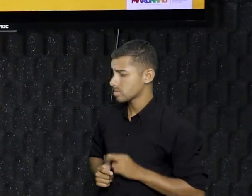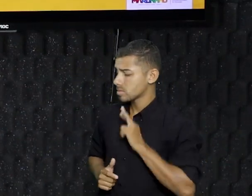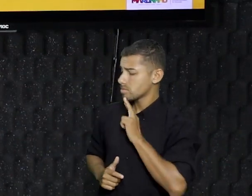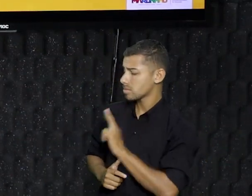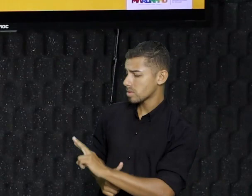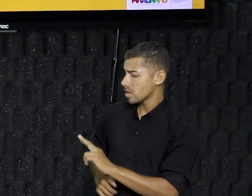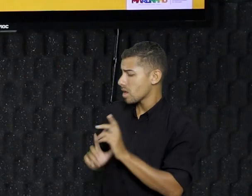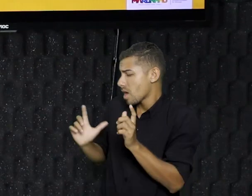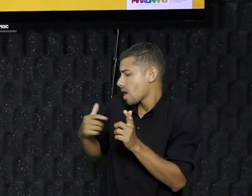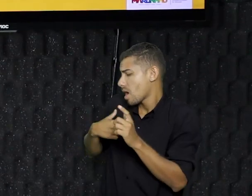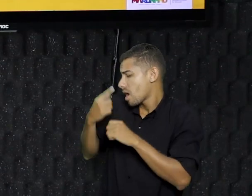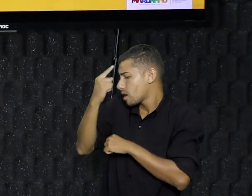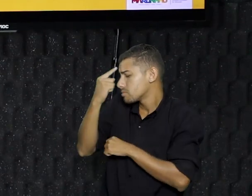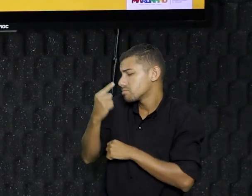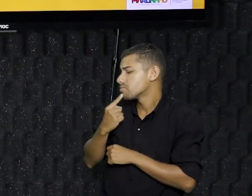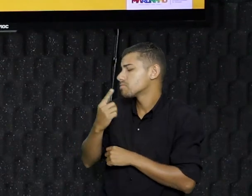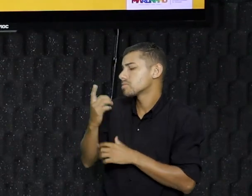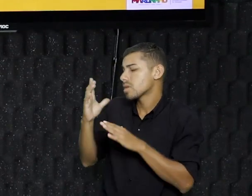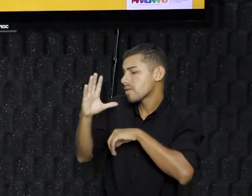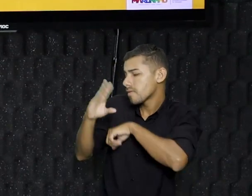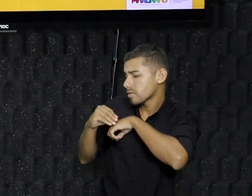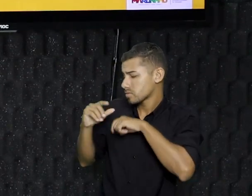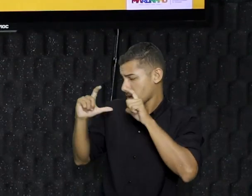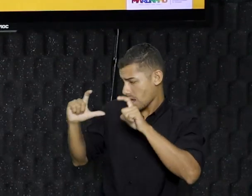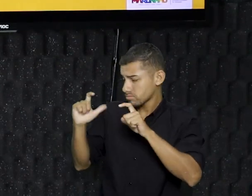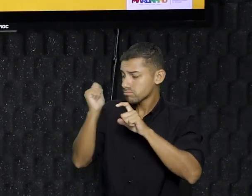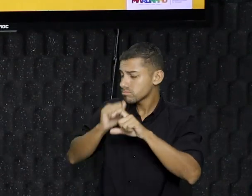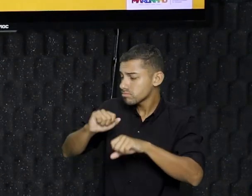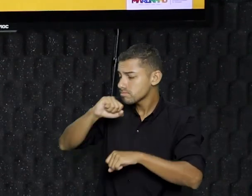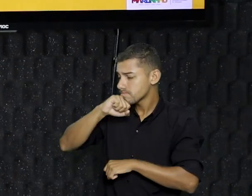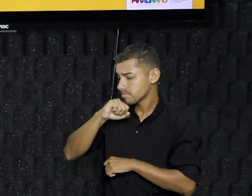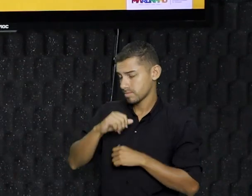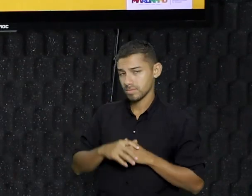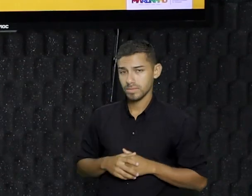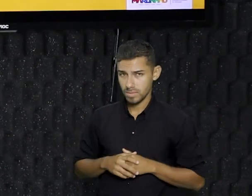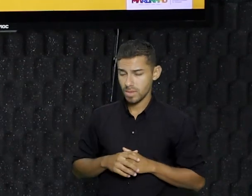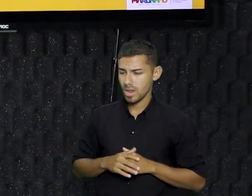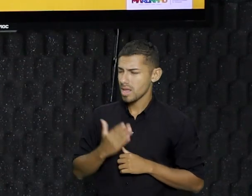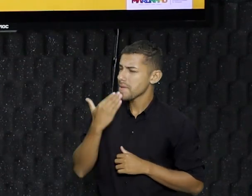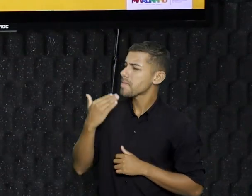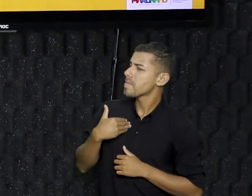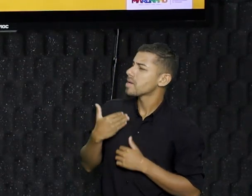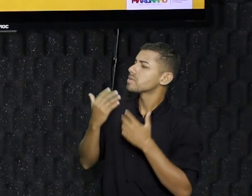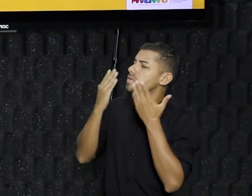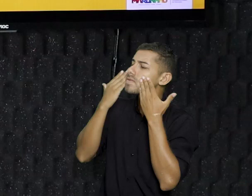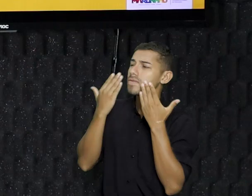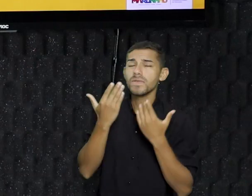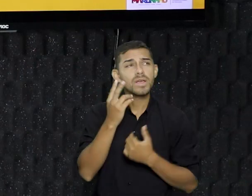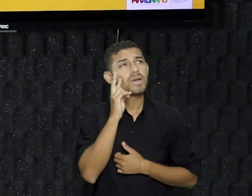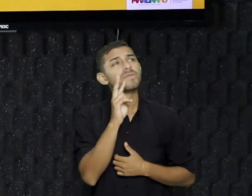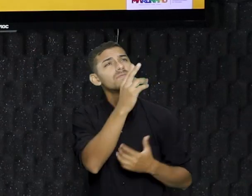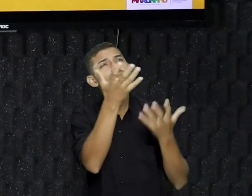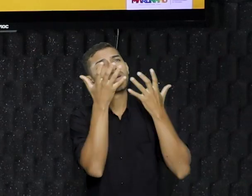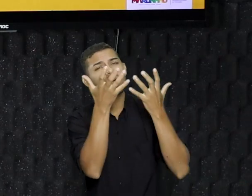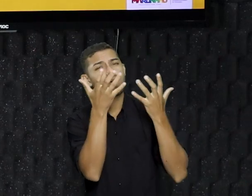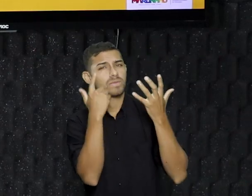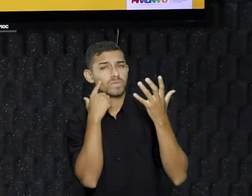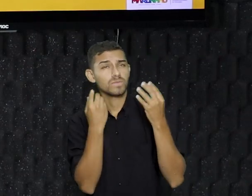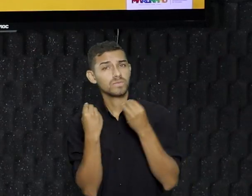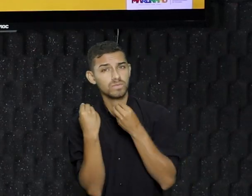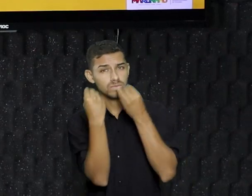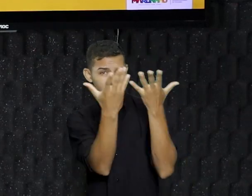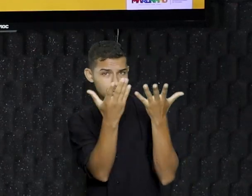e responde um retrato da mamãe e ela pede para ver né ela disse que ela vai dar